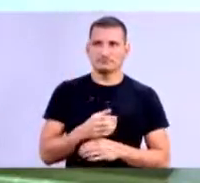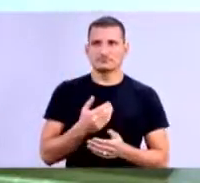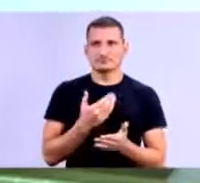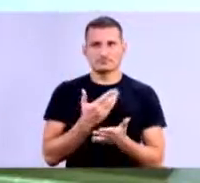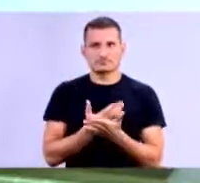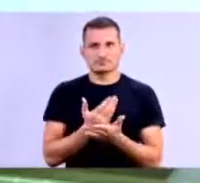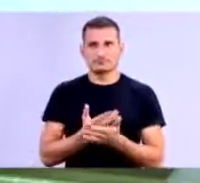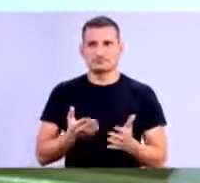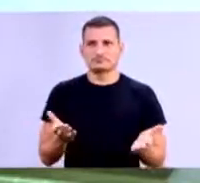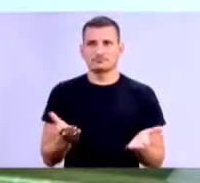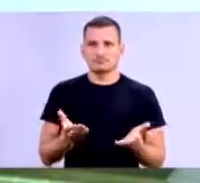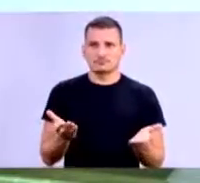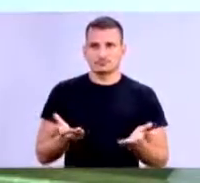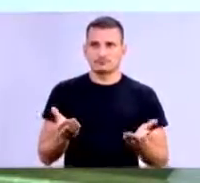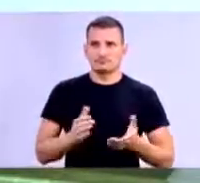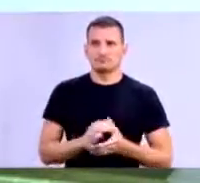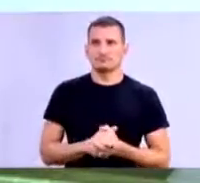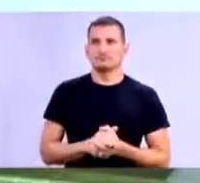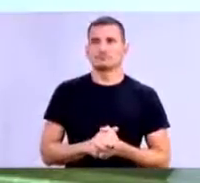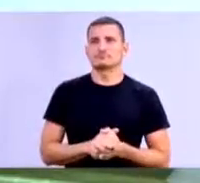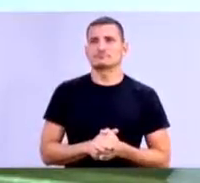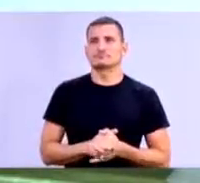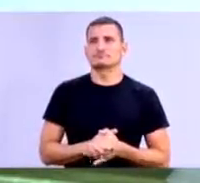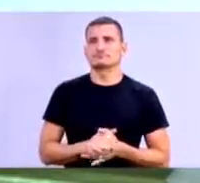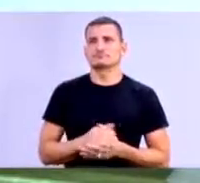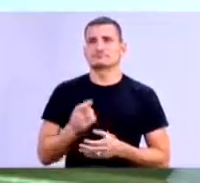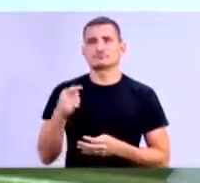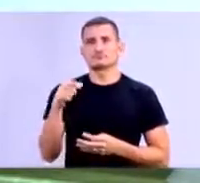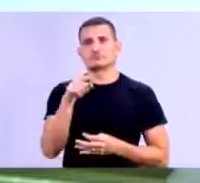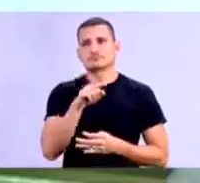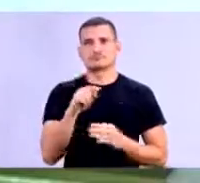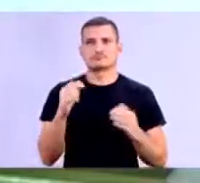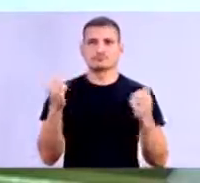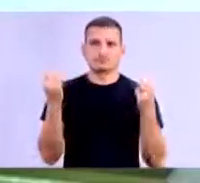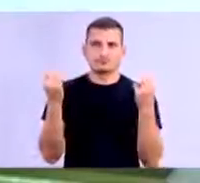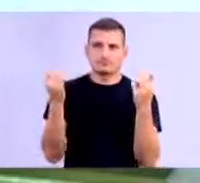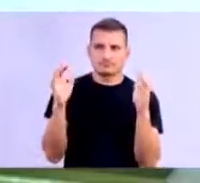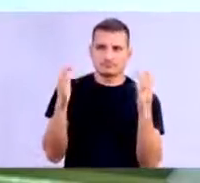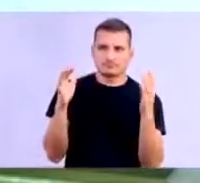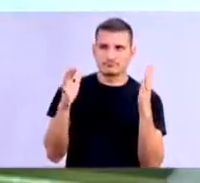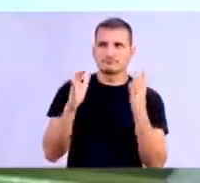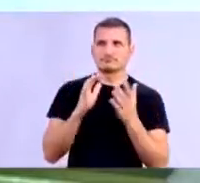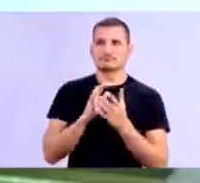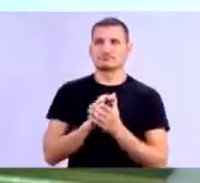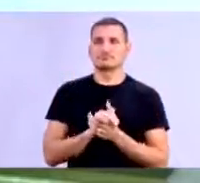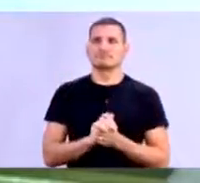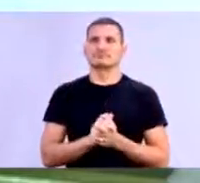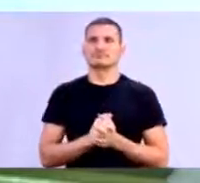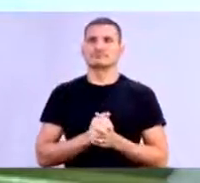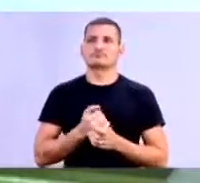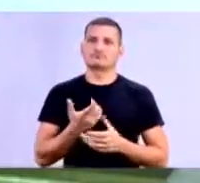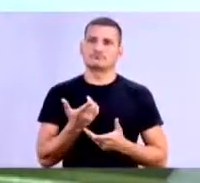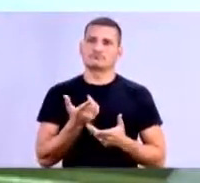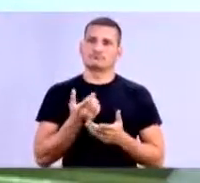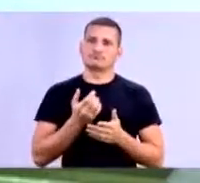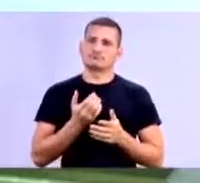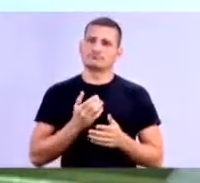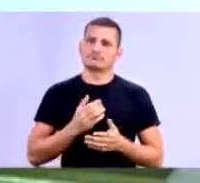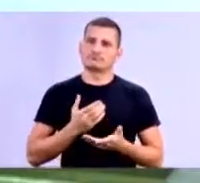de hoje. Vocês estão de parabéns pela iniciativa,